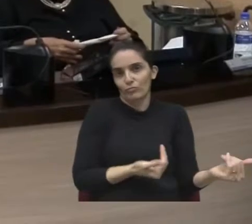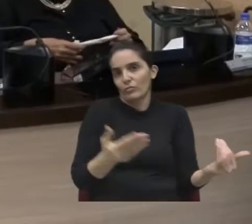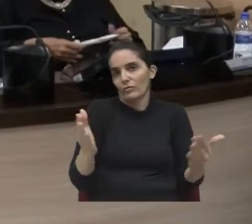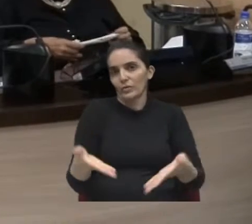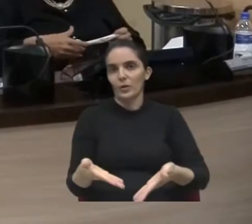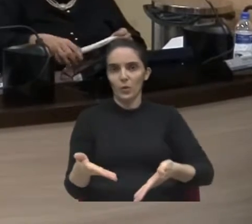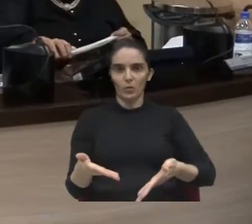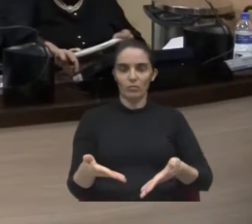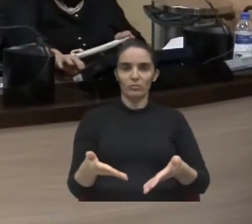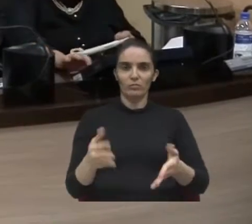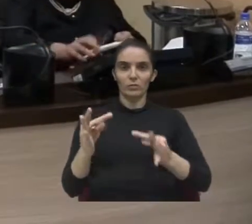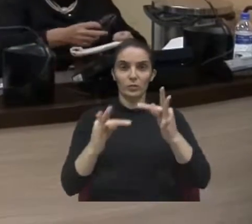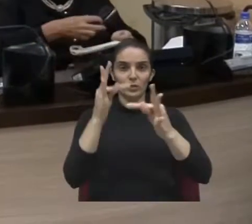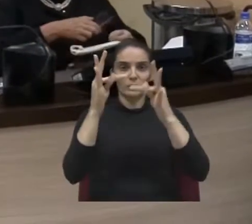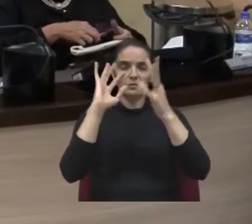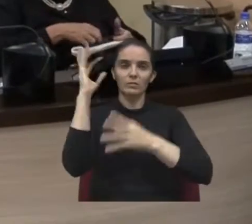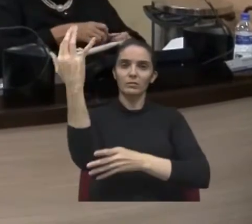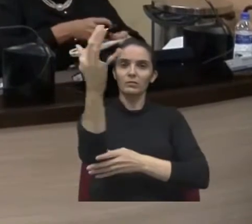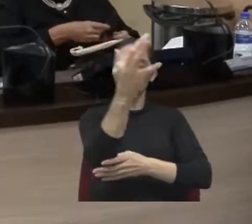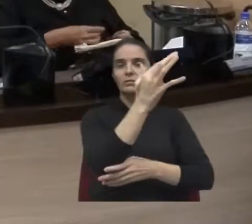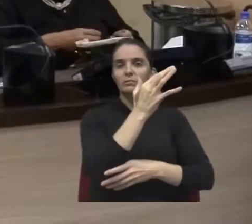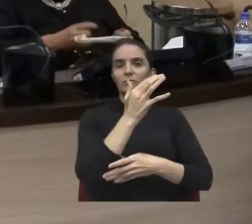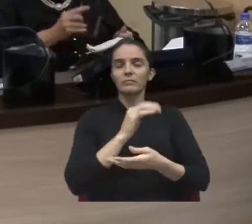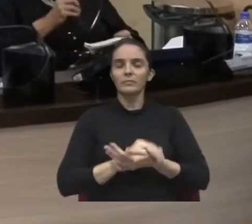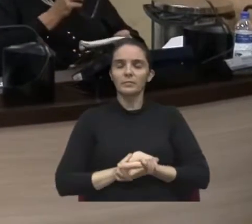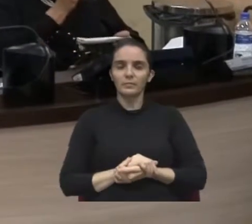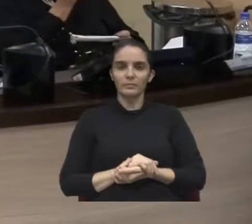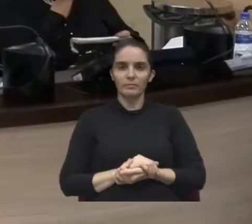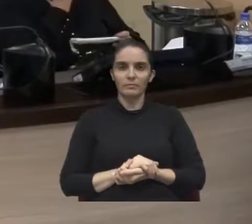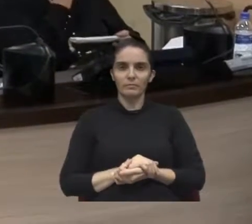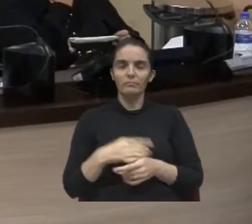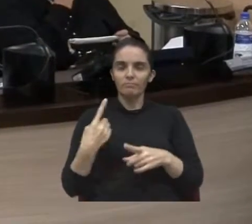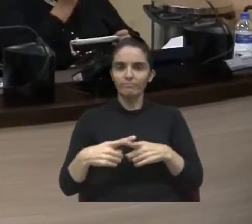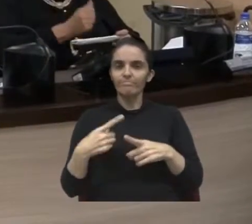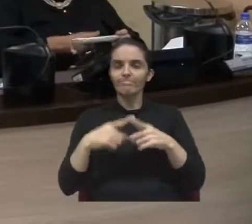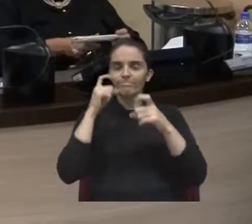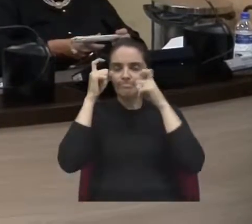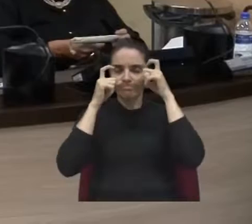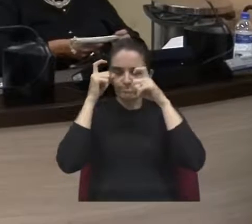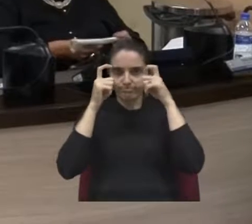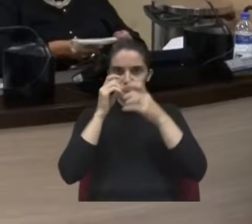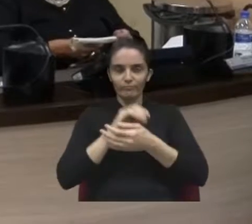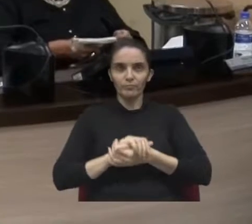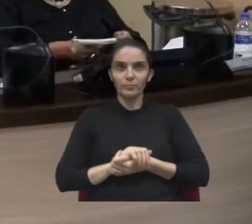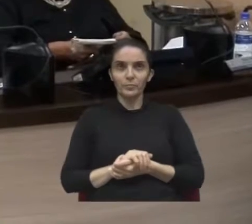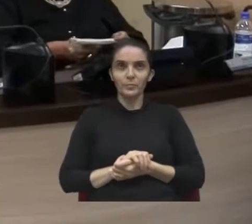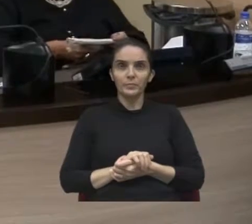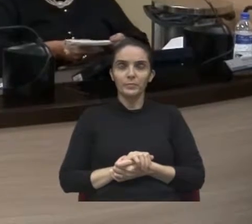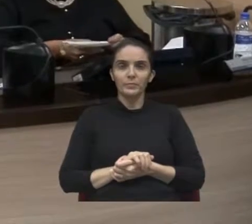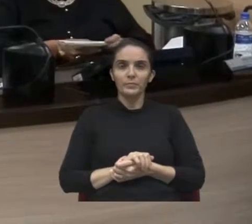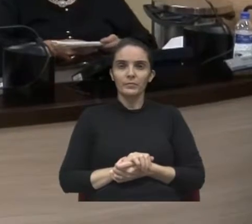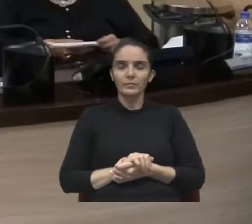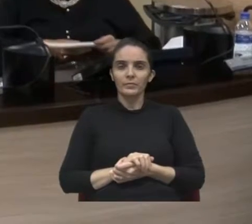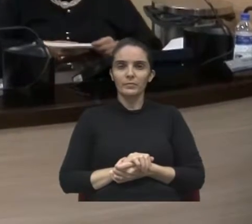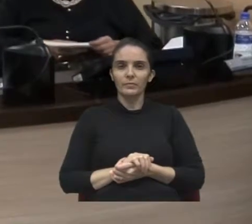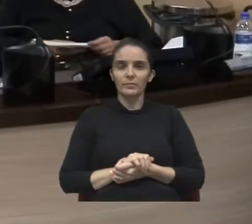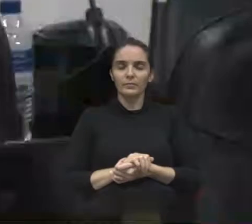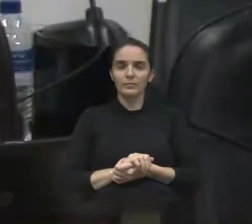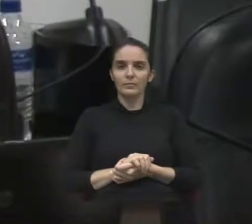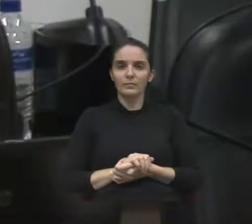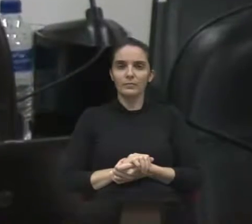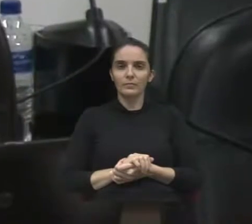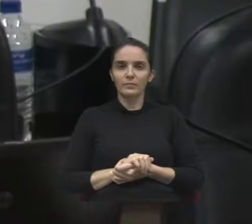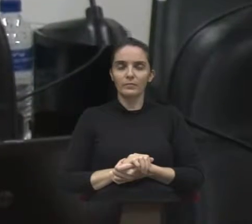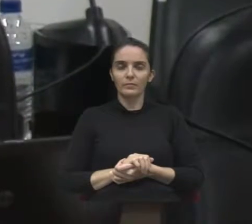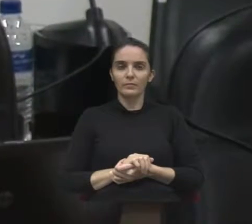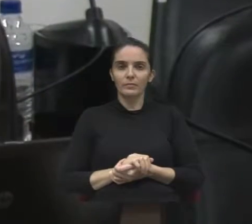técnico ambientalista é muito grande por causa dessa preocupação. Exatamente. E o pastor tocou num ponto que eu também iria tocar